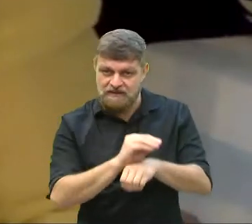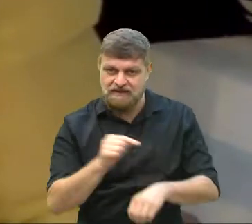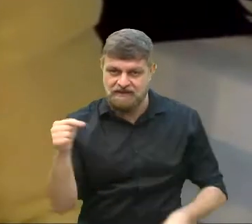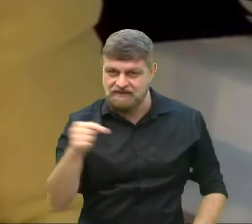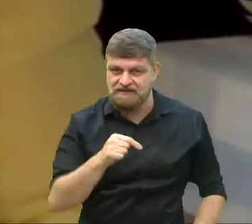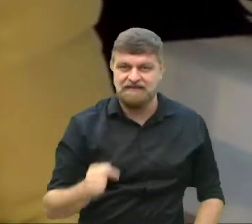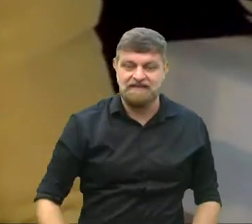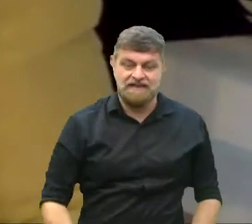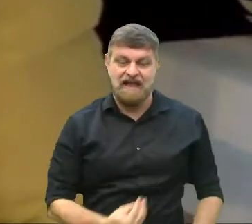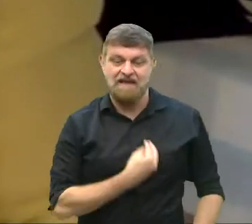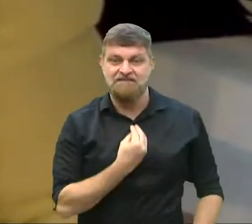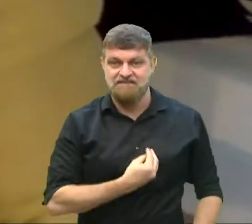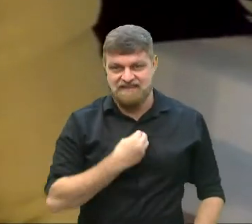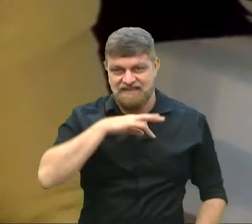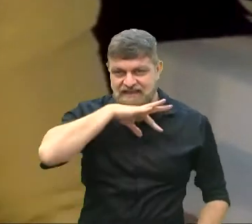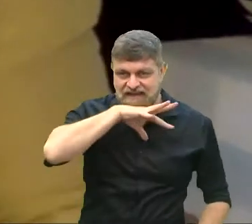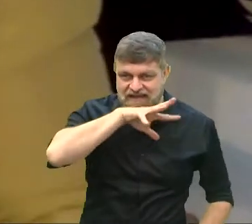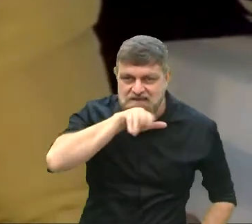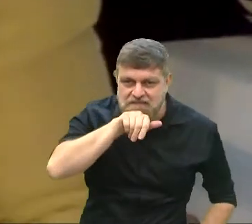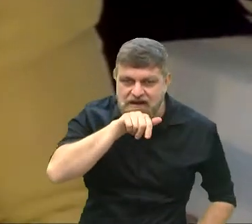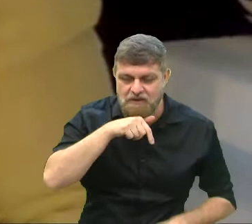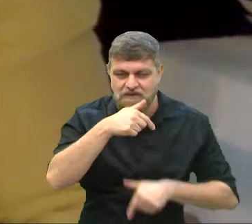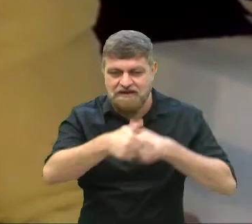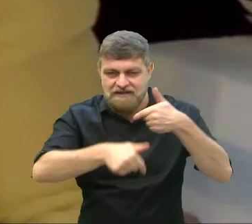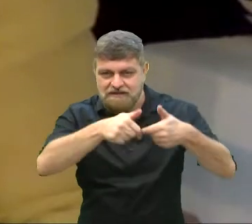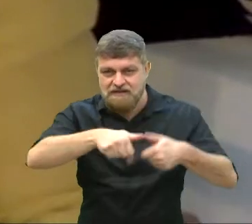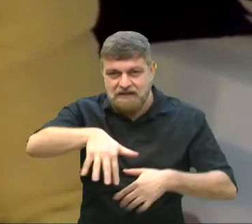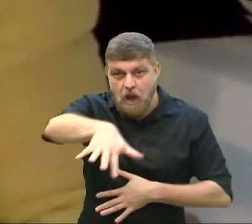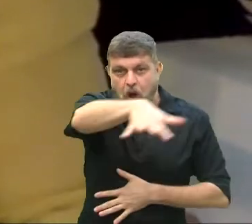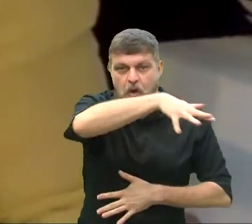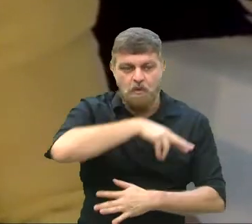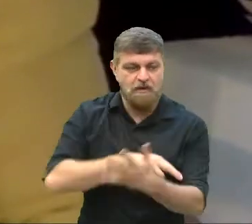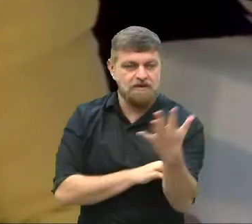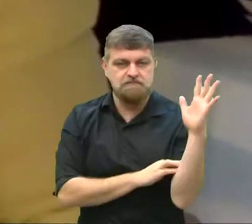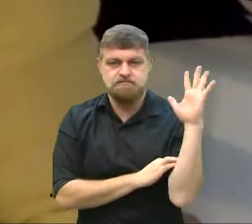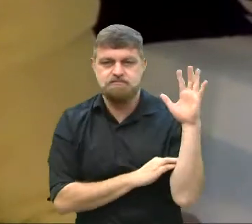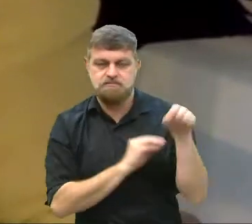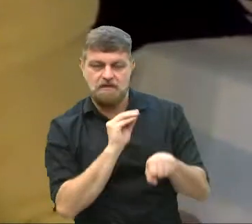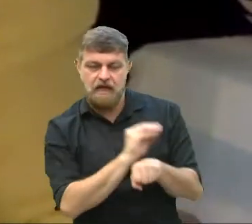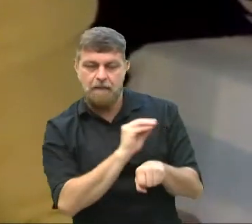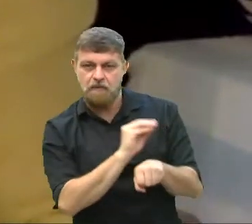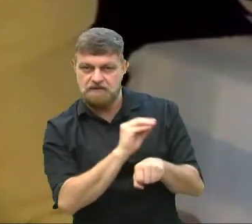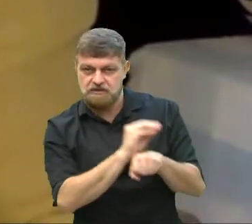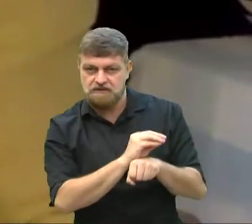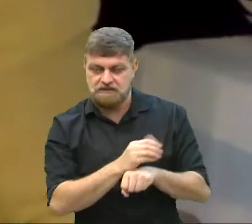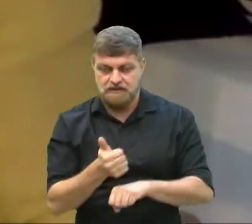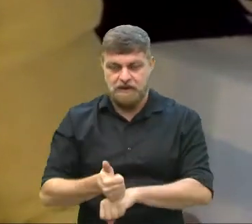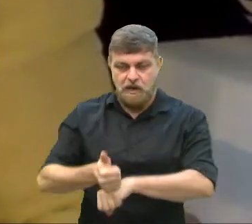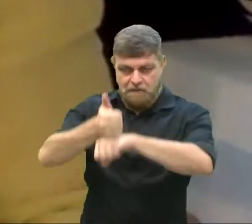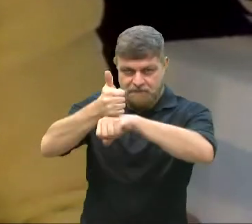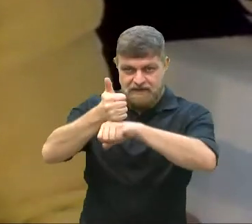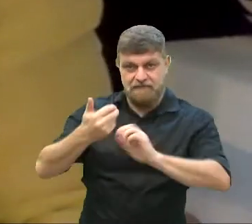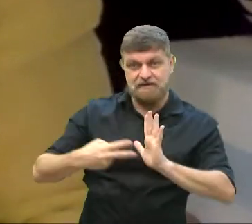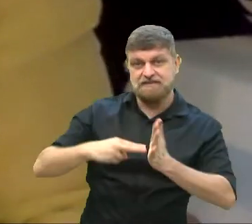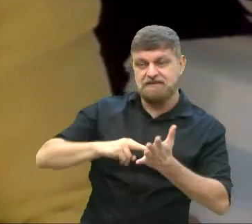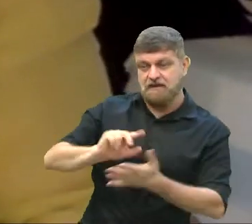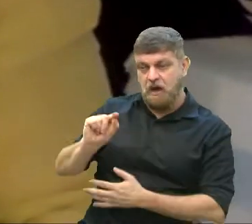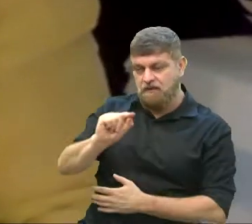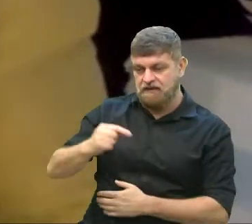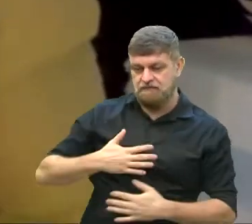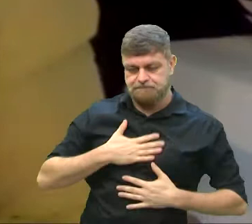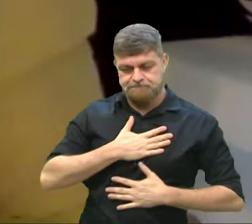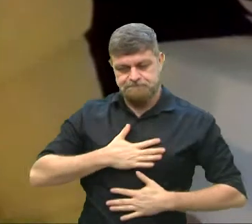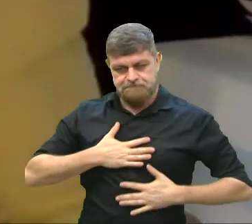riquíssima biodiversidade, né? E trabalhando com áreas protegidas. Então, este prêmio ele é assim uma